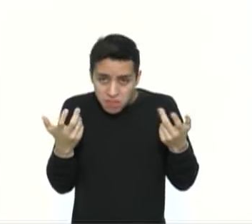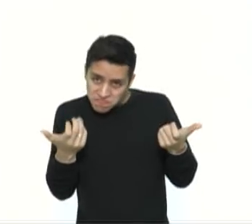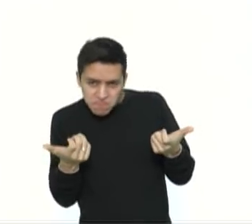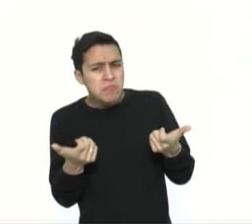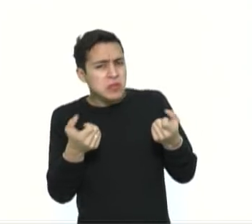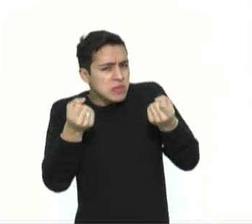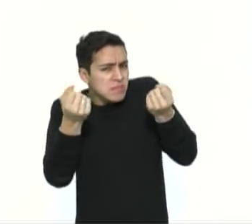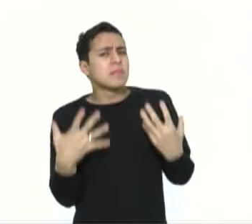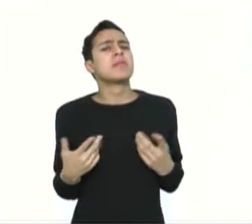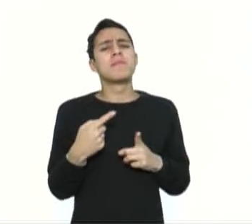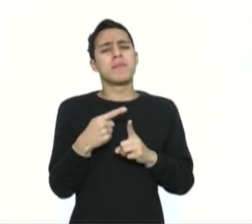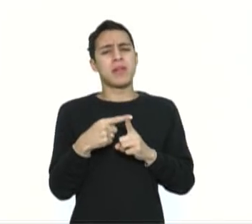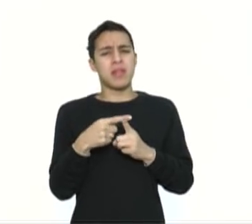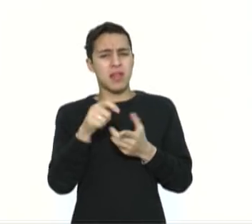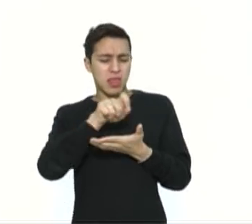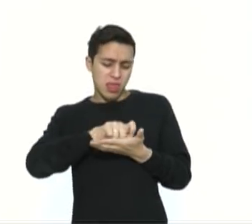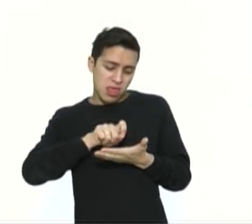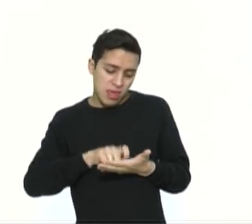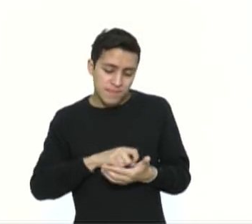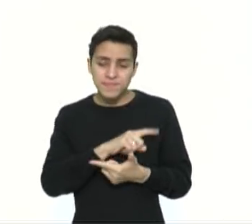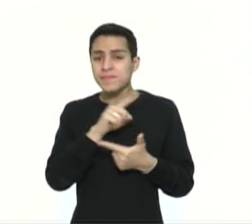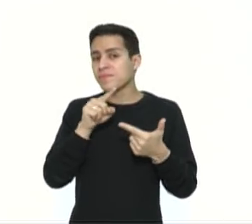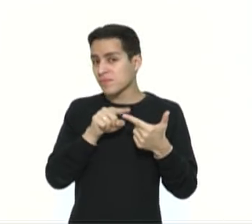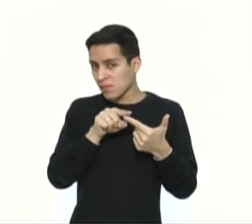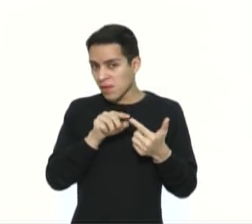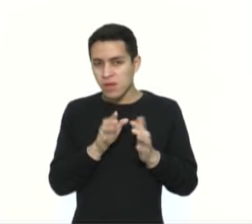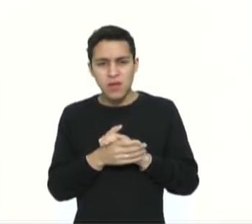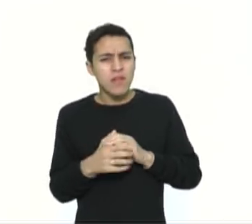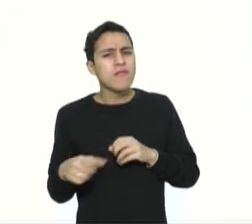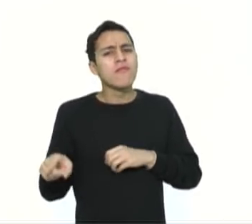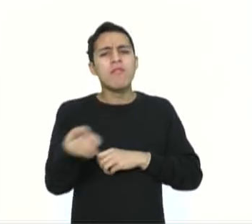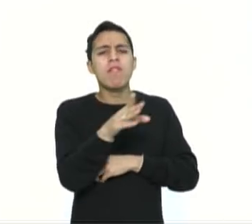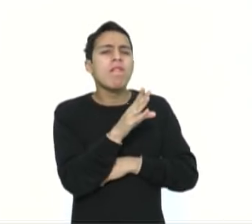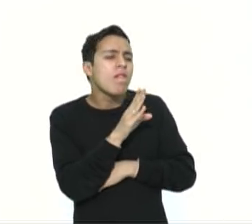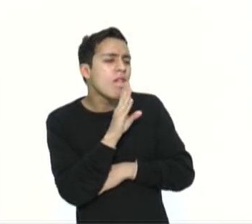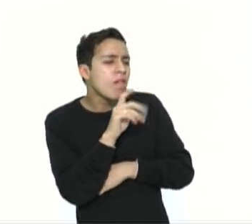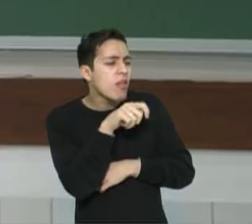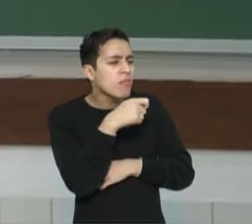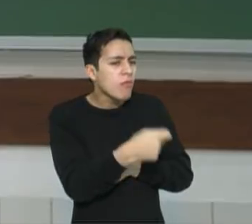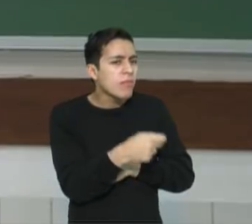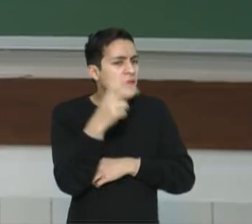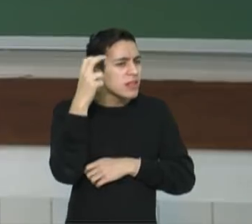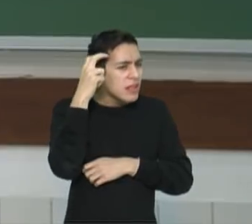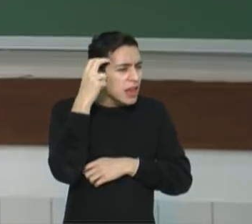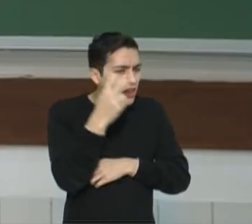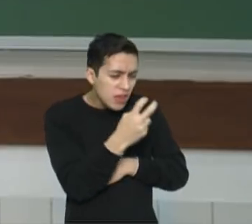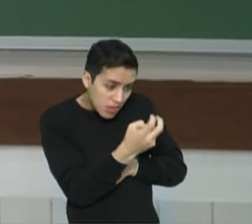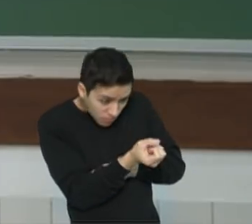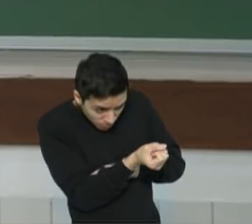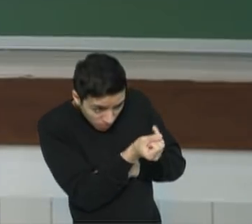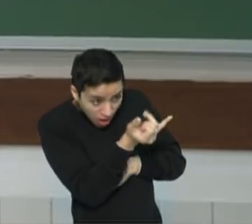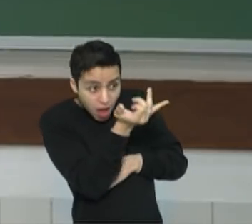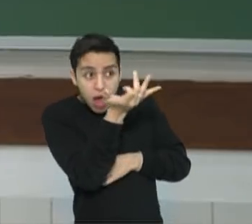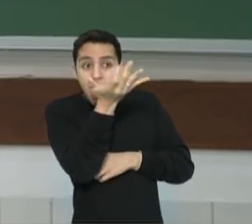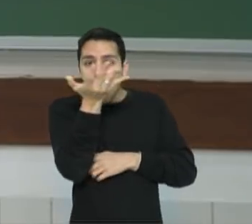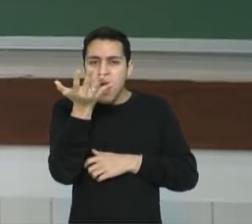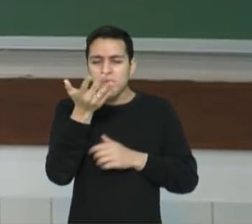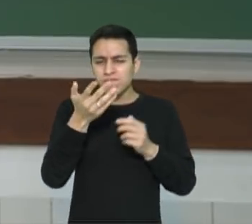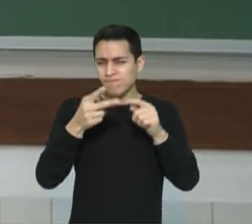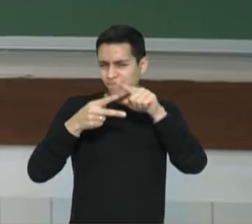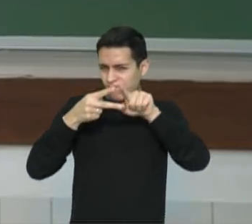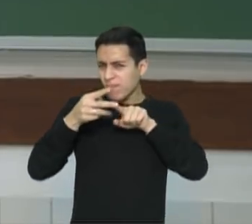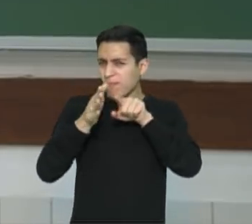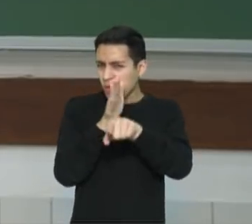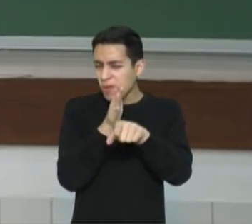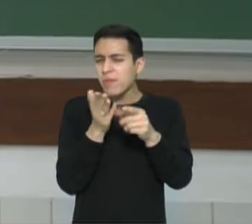resposta, né? E número 2. Você já ouviu falar de inteligências múltiplas, tá? Duas perguntas